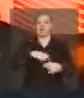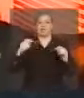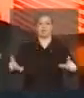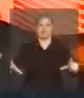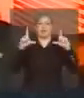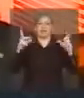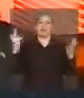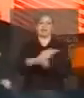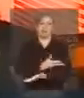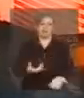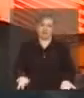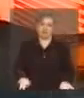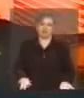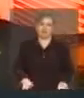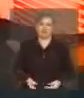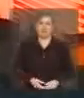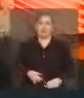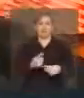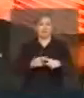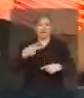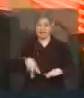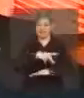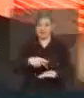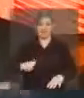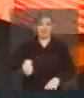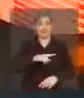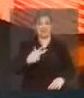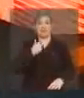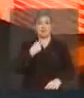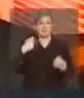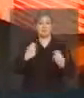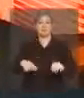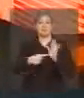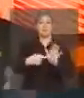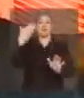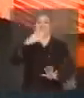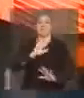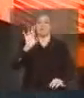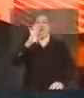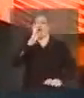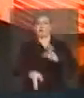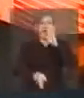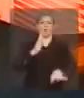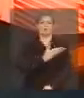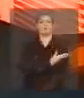revista. Porque nesse país ninguém tem que provar nada, é só acusar. Acuse.